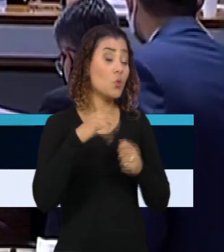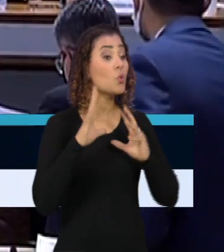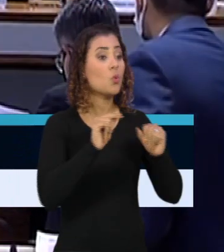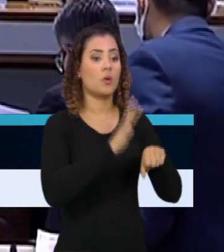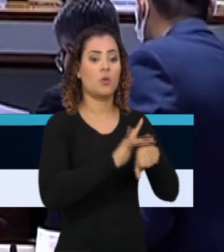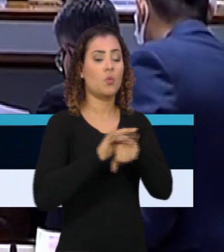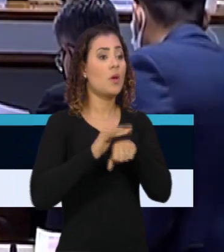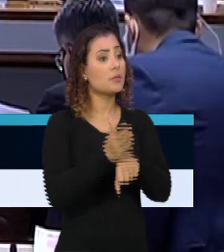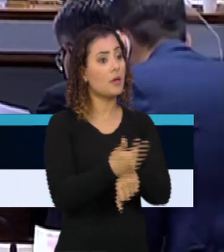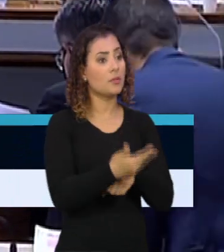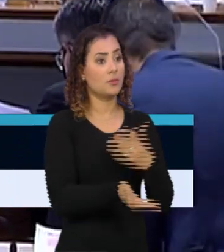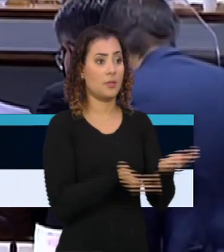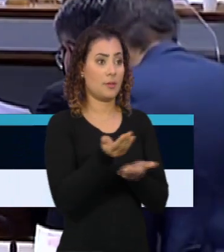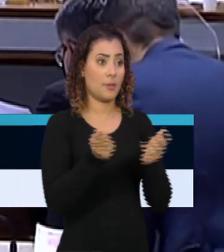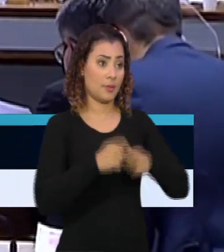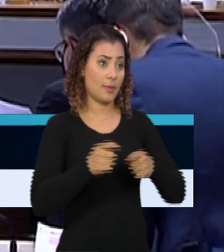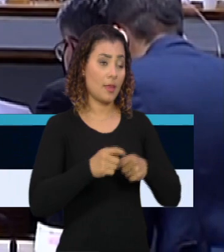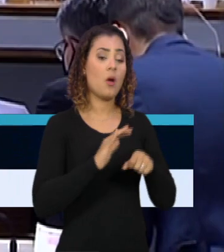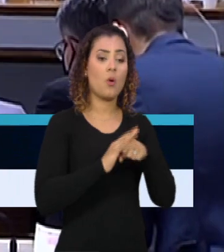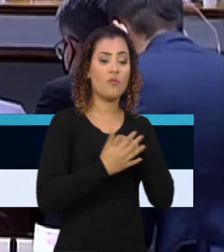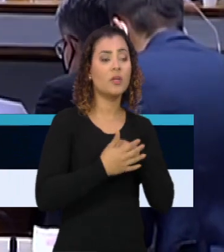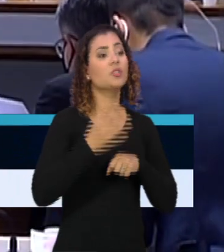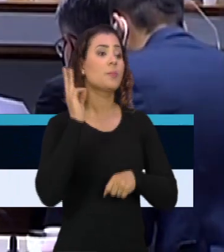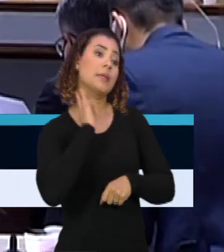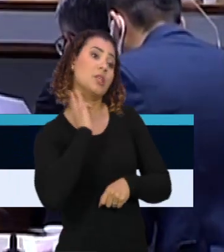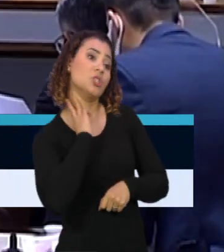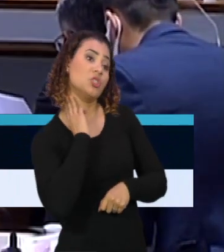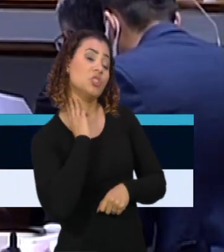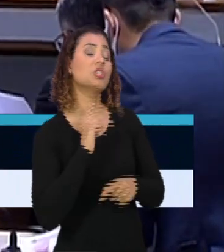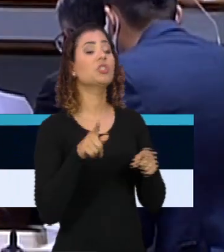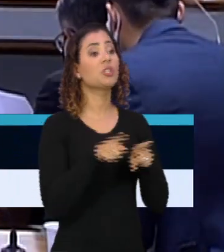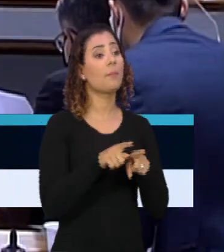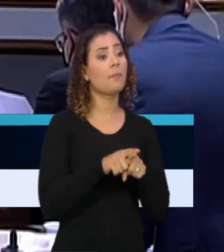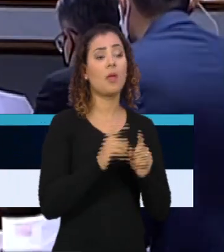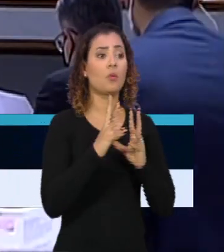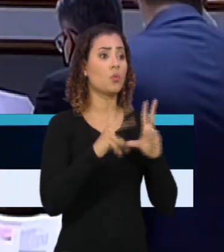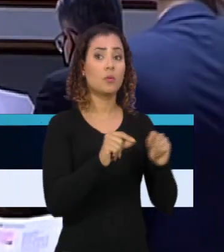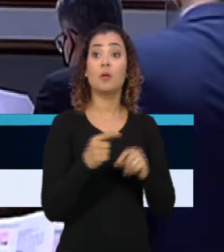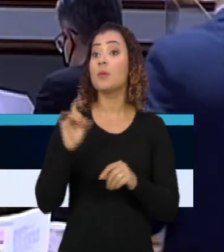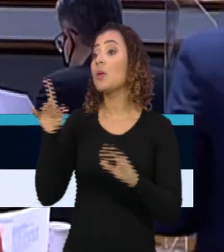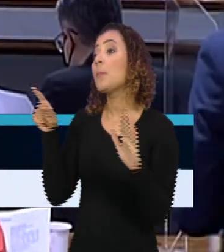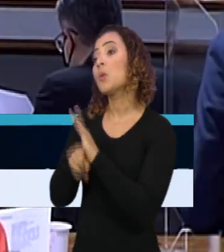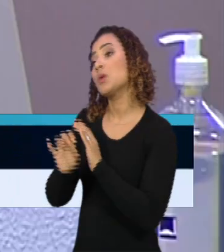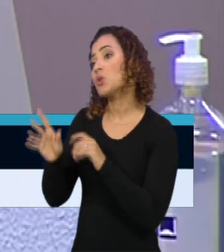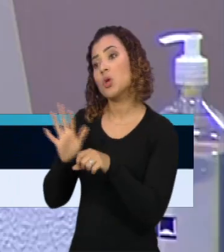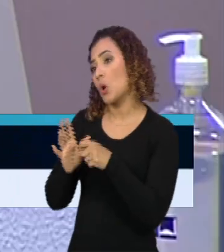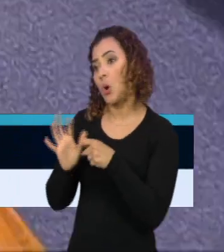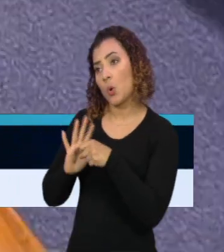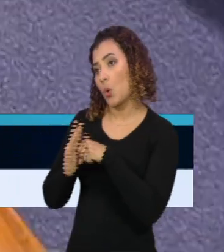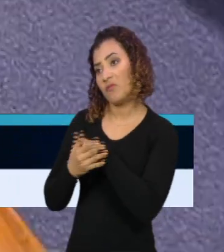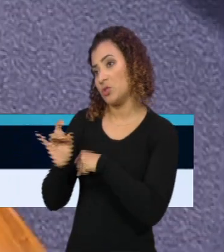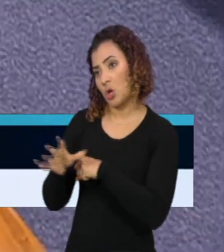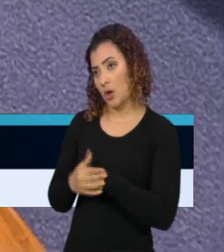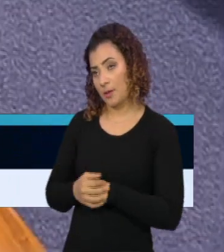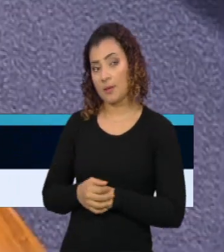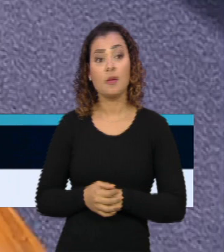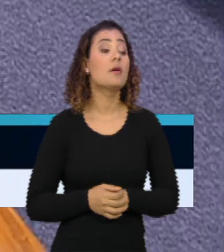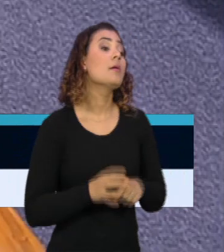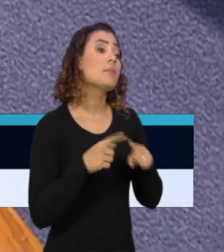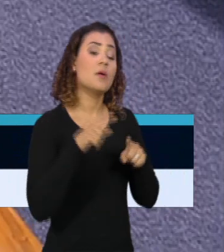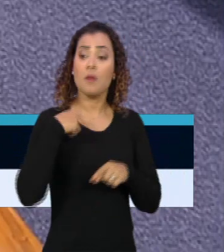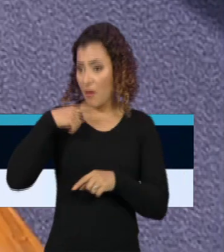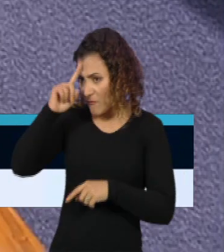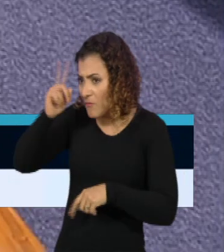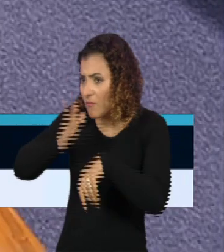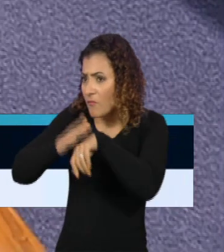deve ser tratada precocemente a convide a noiva do vídeo que eu só perguntando sobre a cor vídeo Doutor possa senhoria recebeu